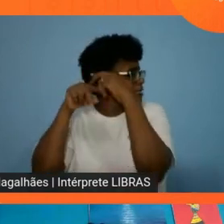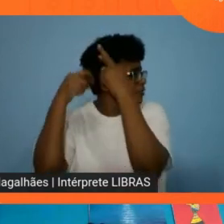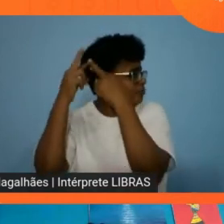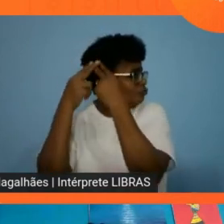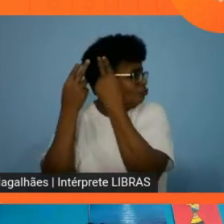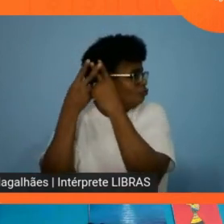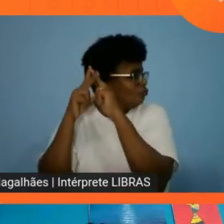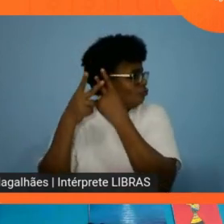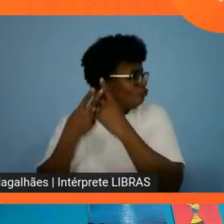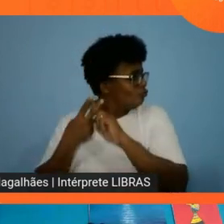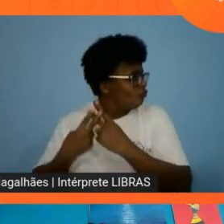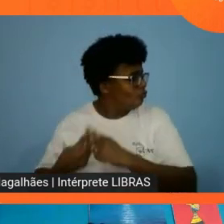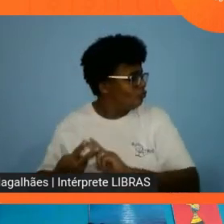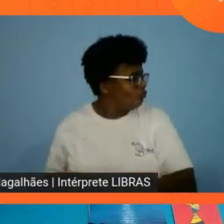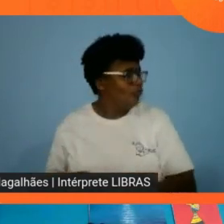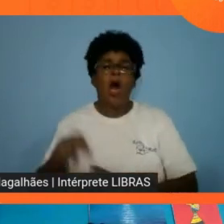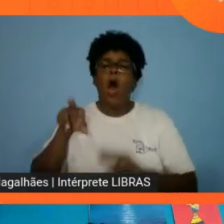pescoço.